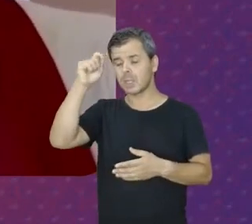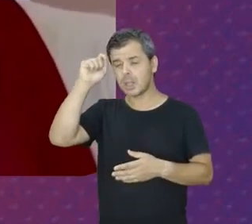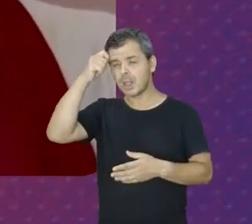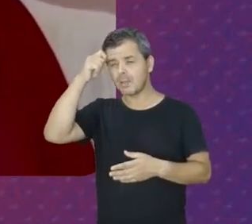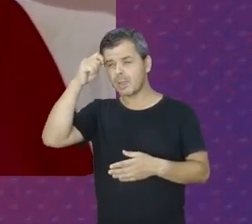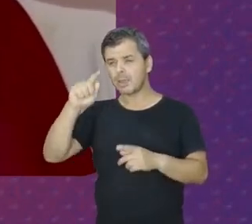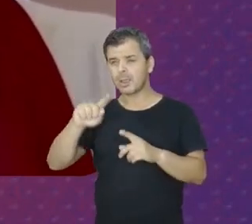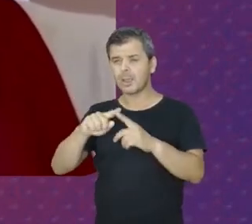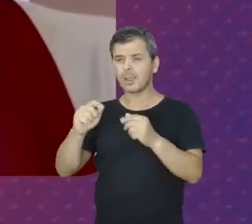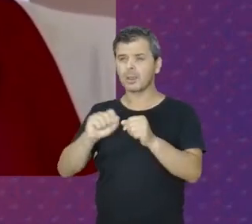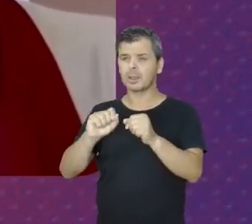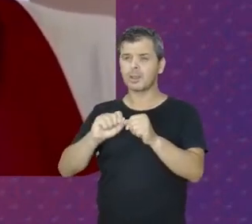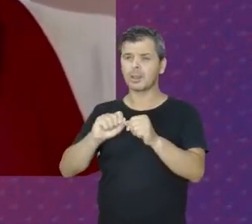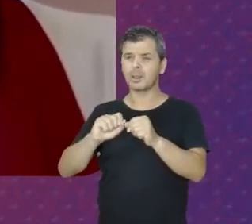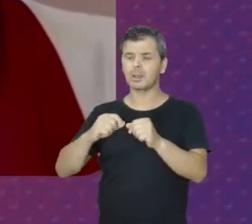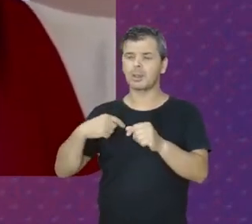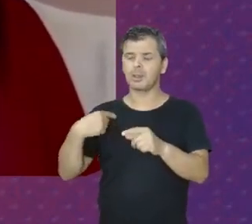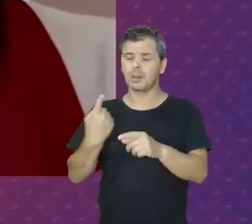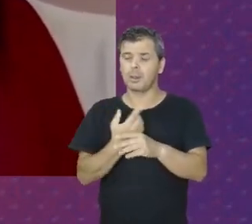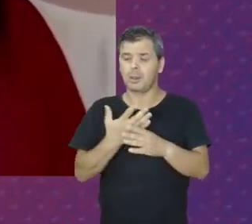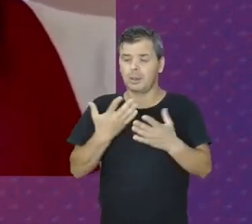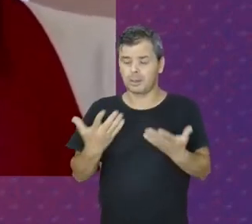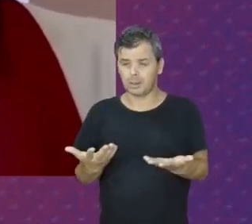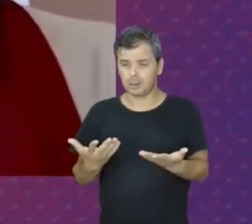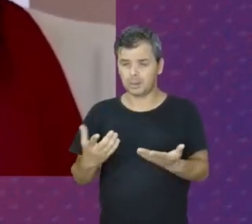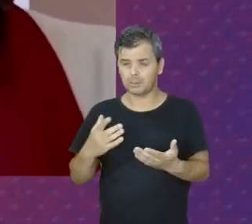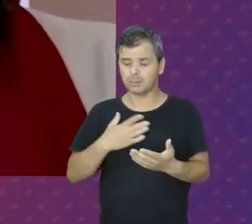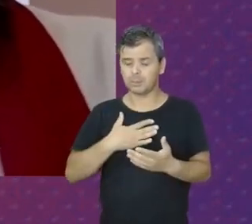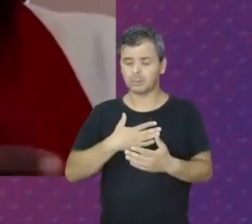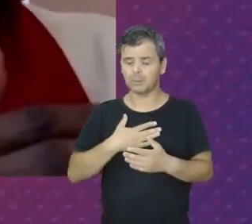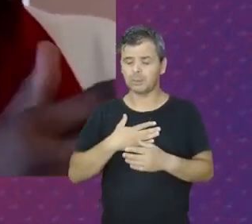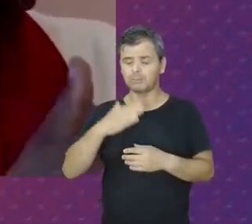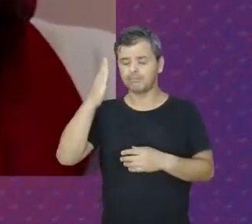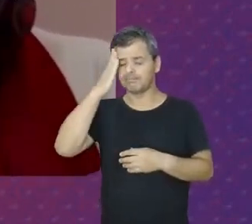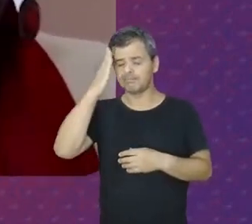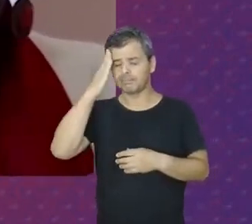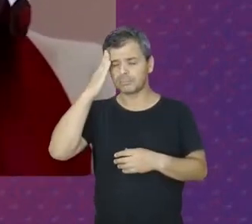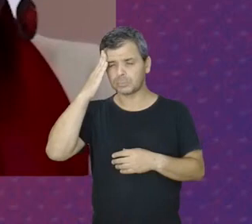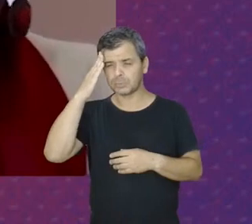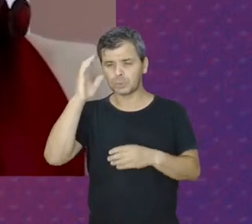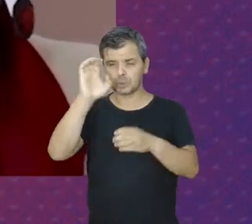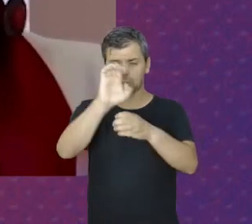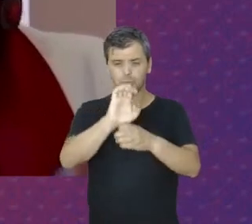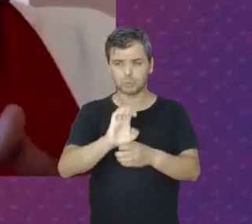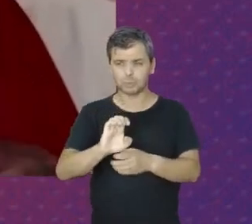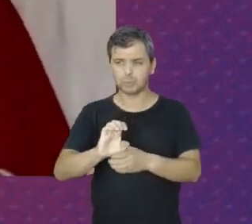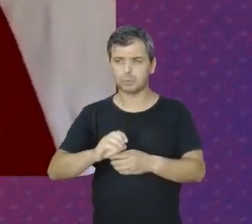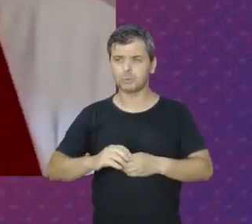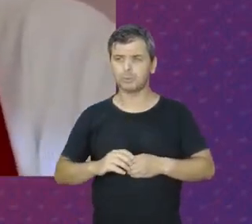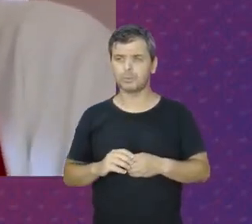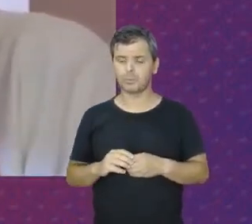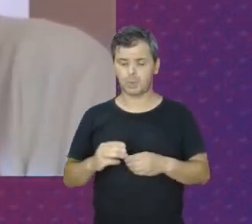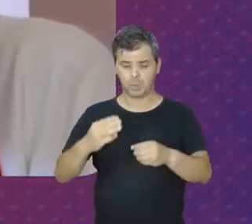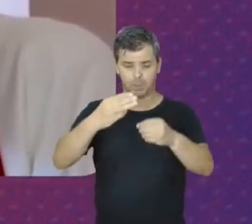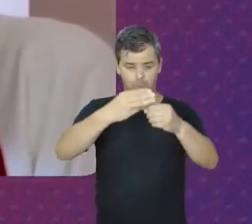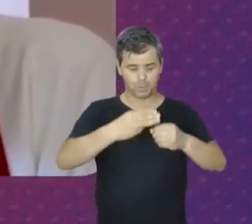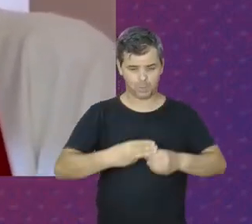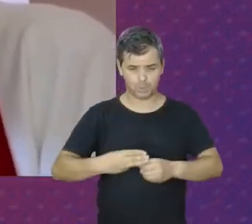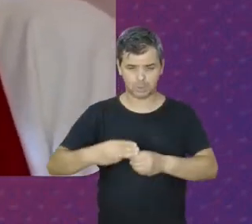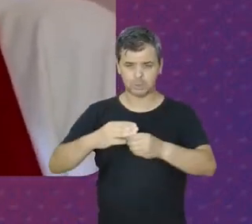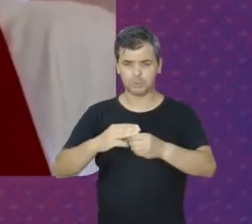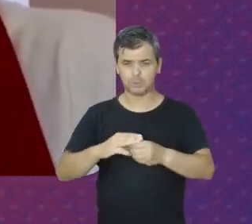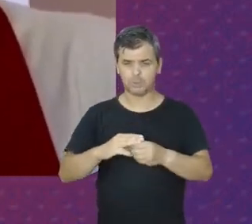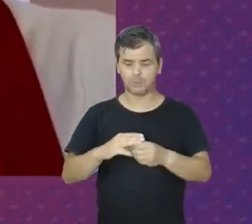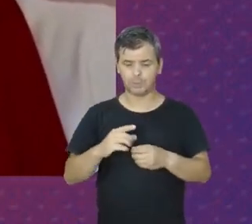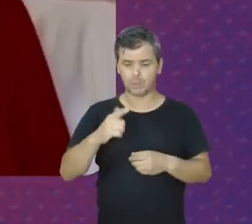em todos, todas e todos. Então, a gente tem um entendimento de que os estados, os municípios,